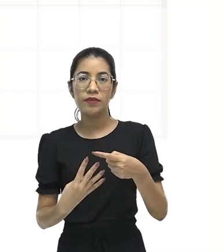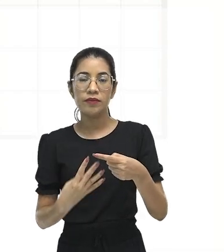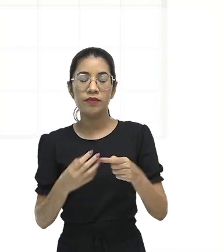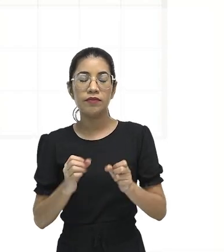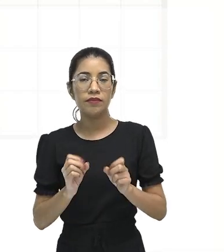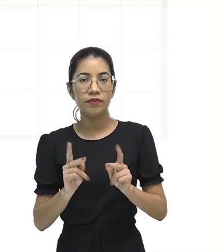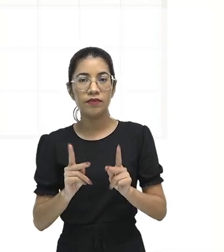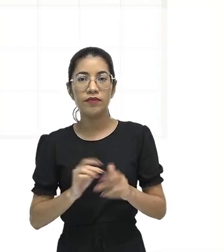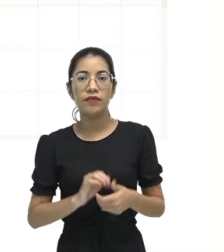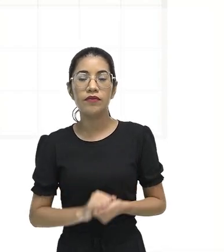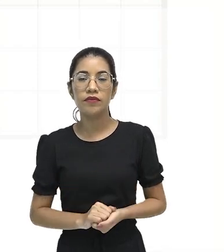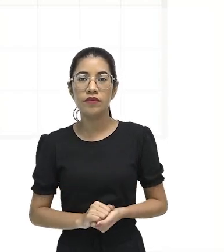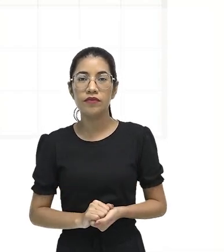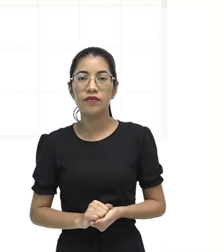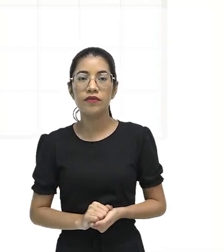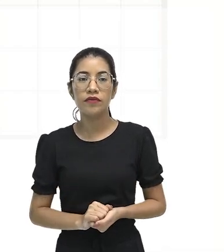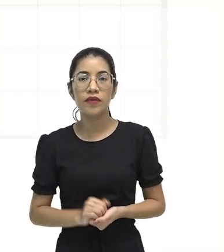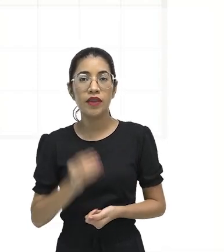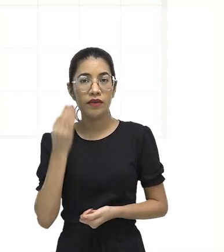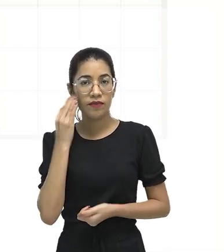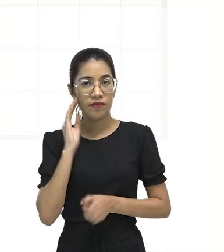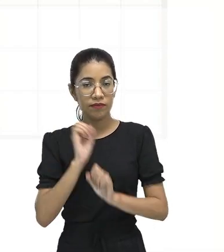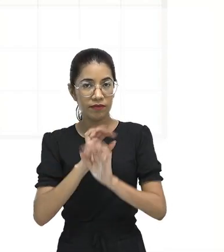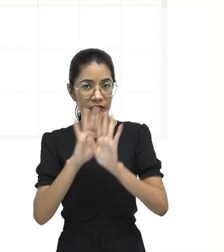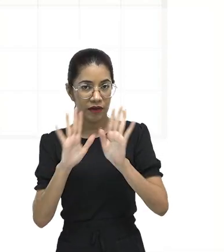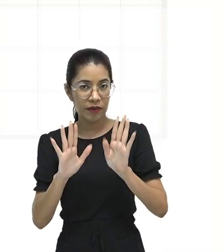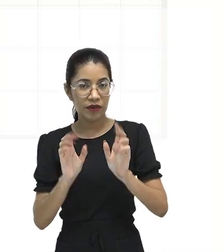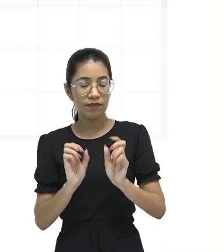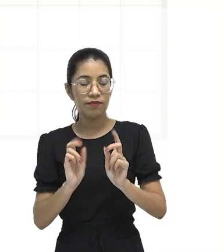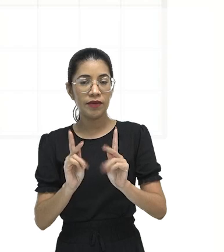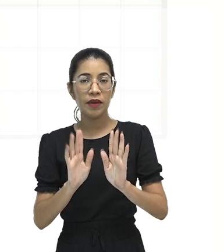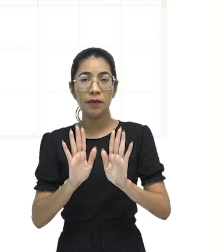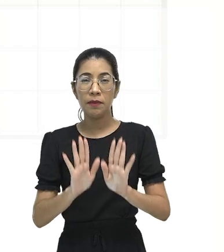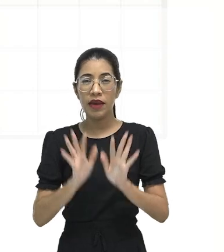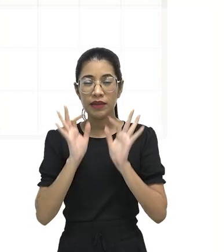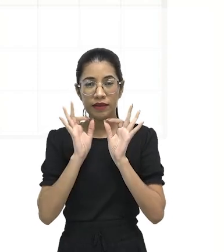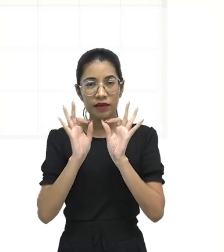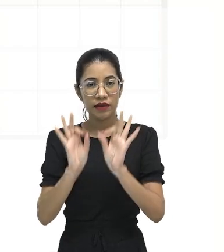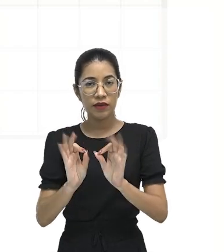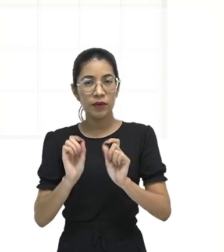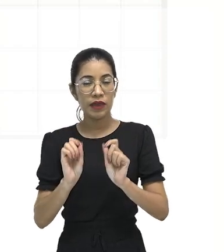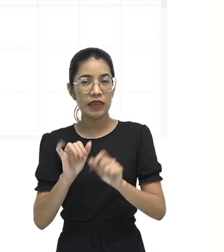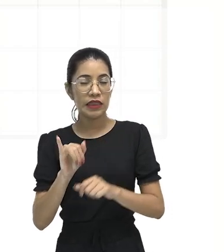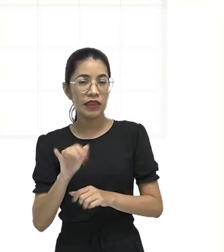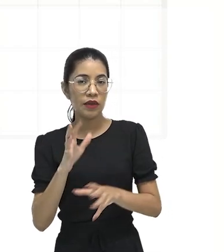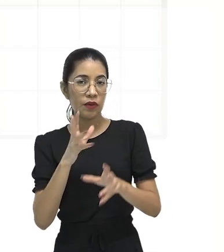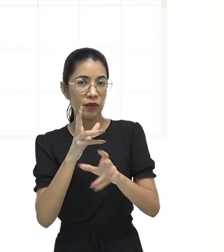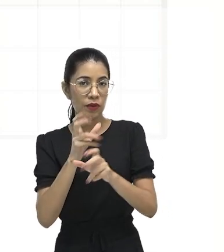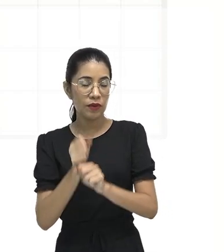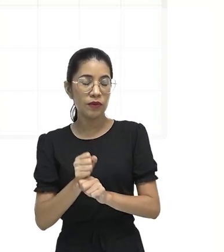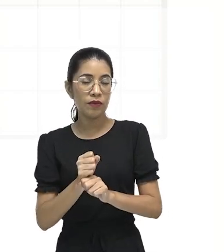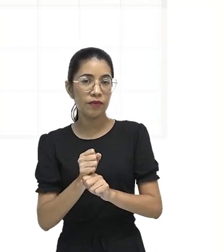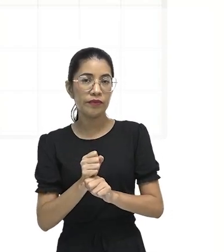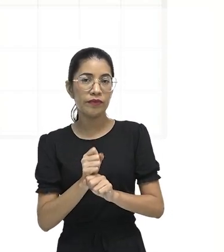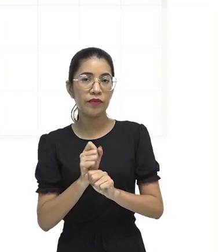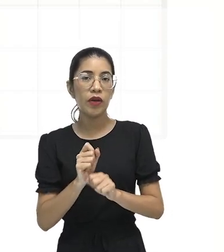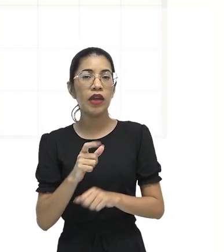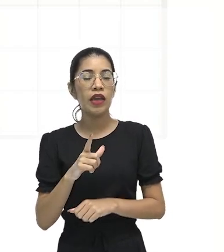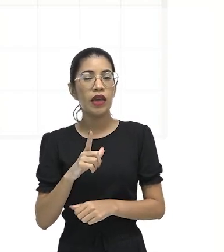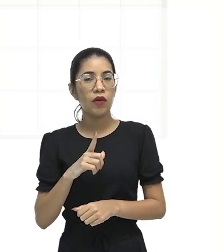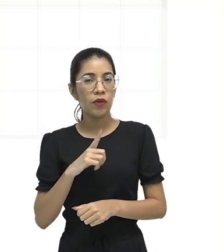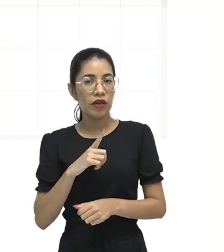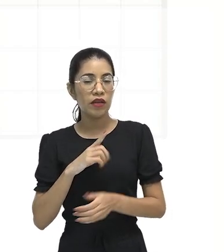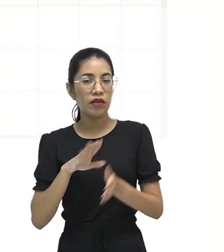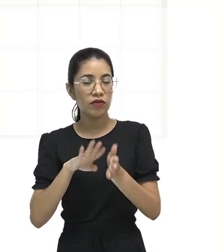3/4, beleza? Entendido essa parte? Agora observa, se eu somar a parte que ainda tem